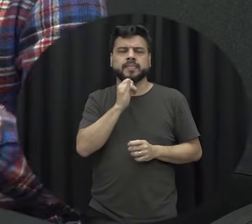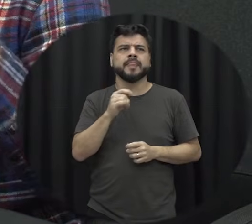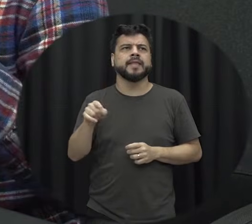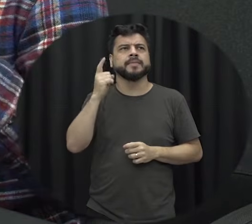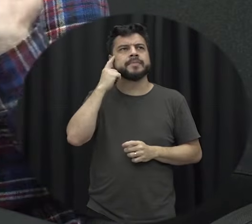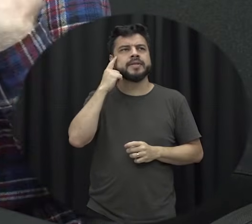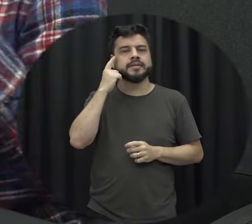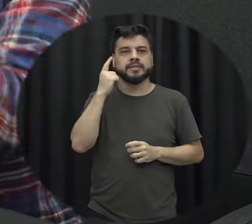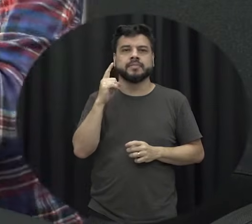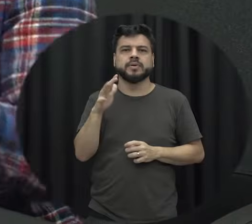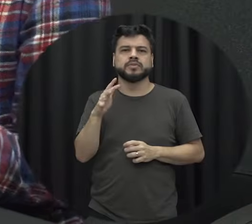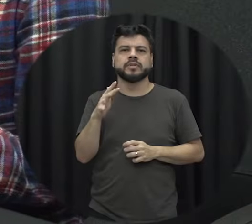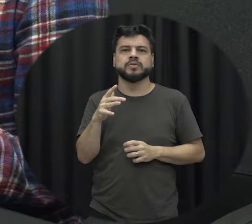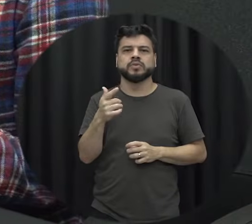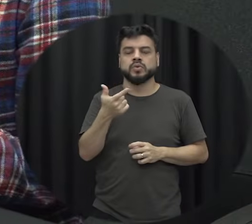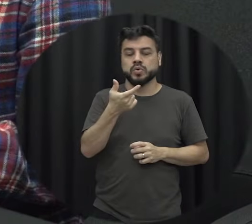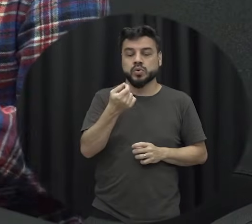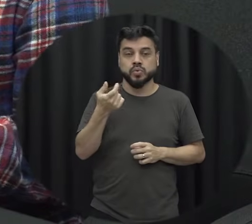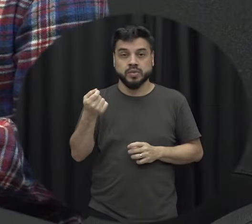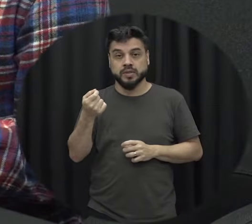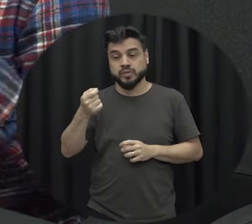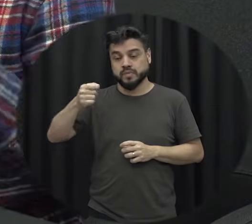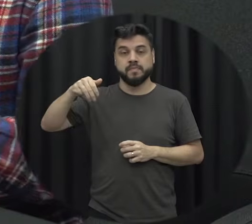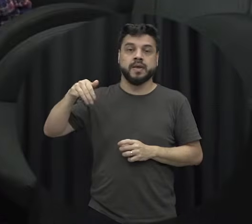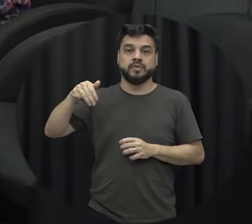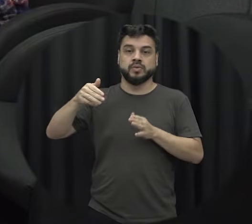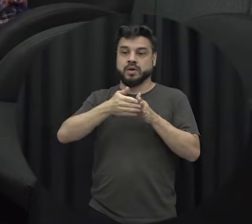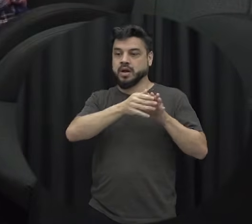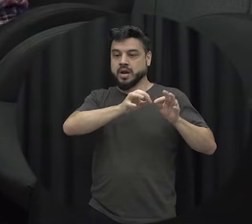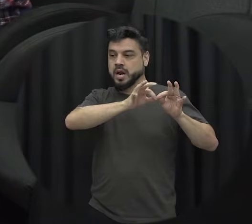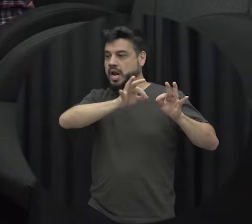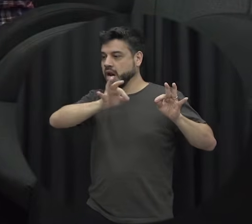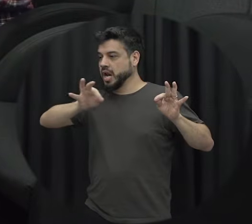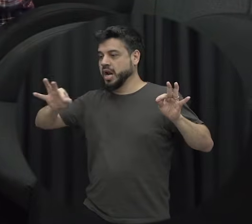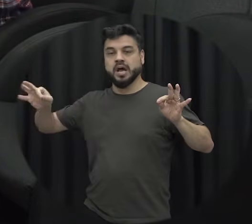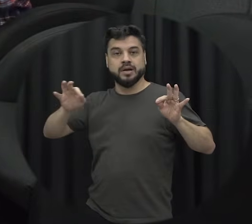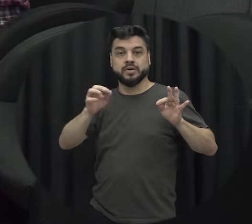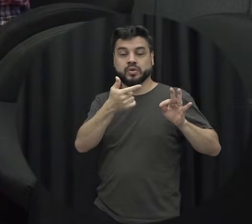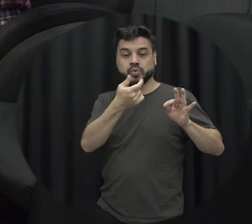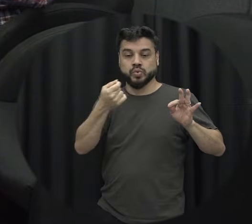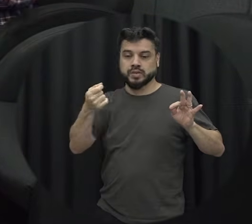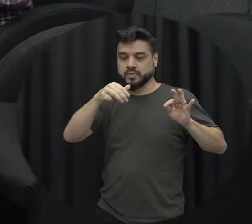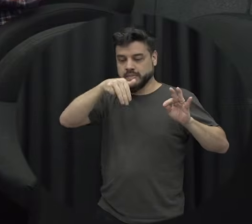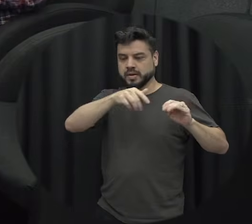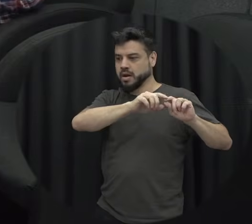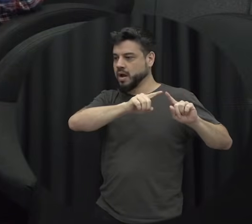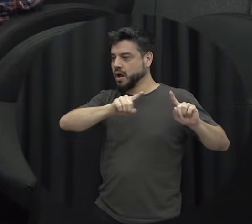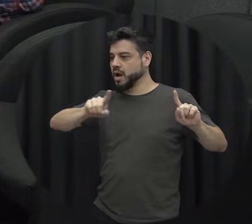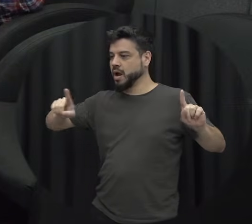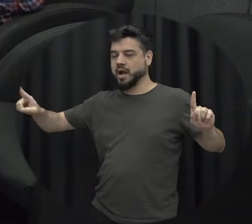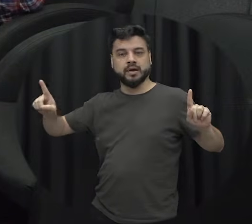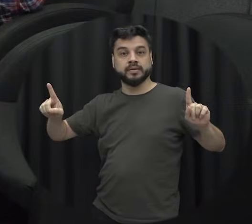como 200 metros de lado, por exemplo, né? Então, não é uma pequena escavação, uma escavação